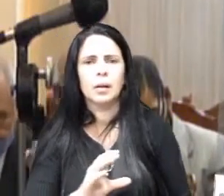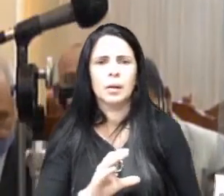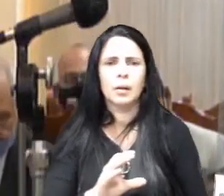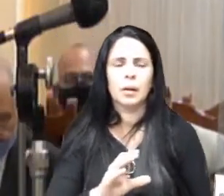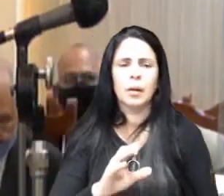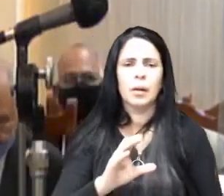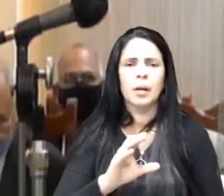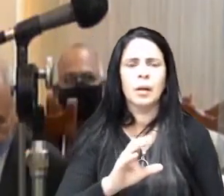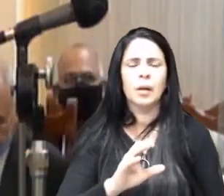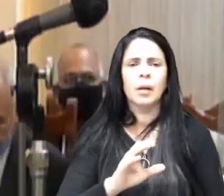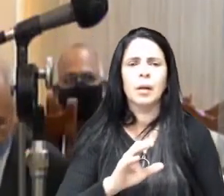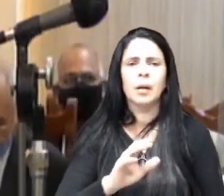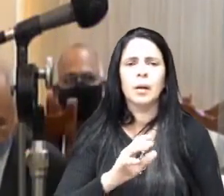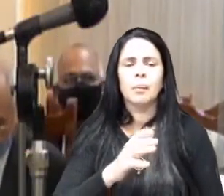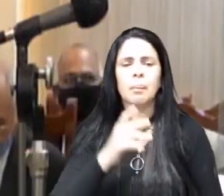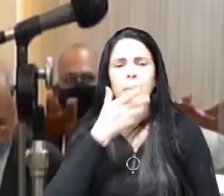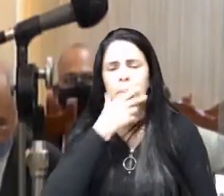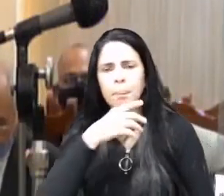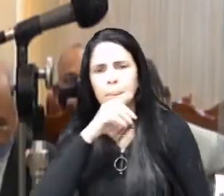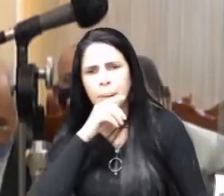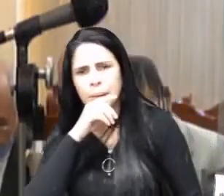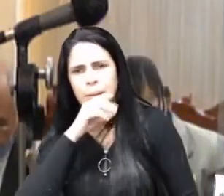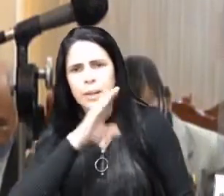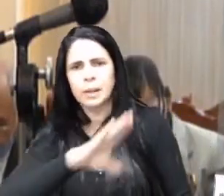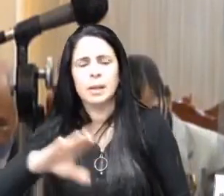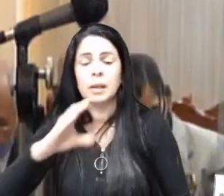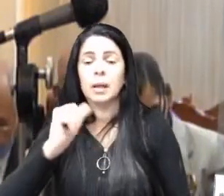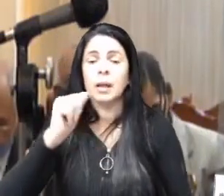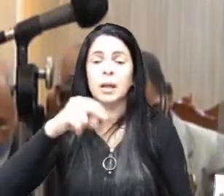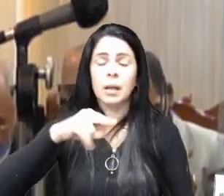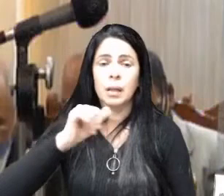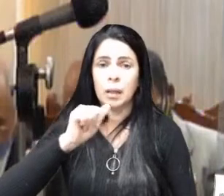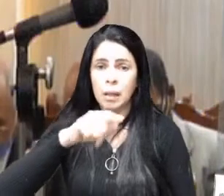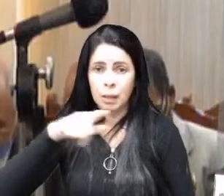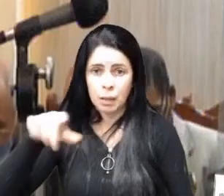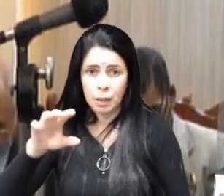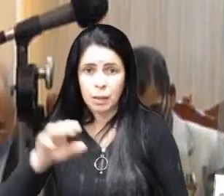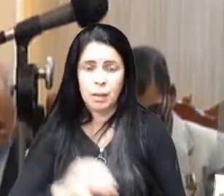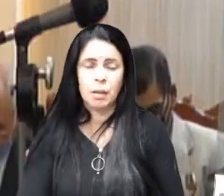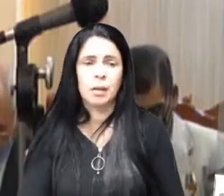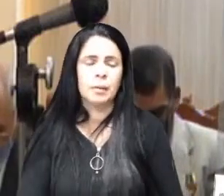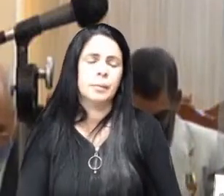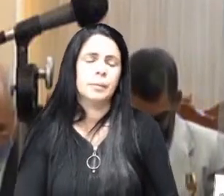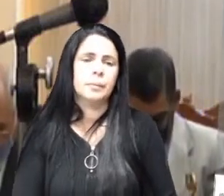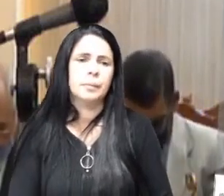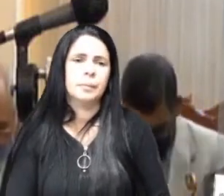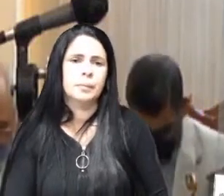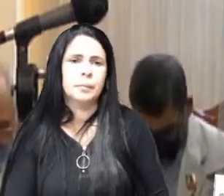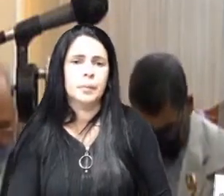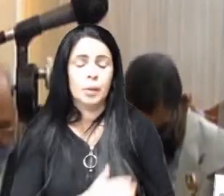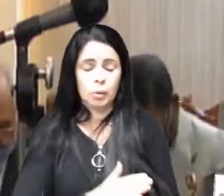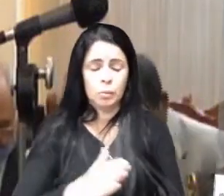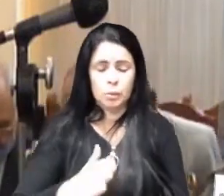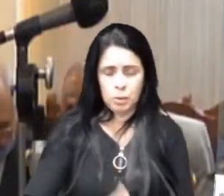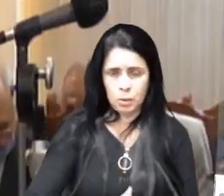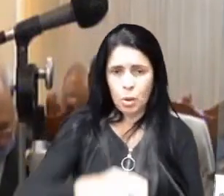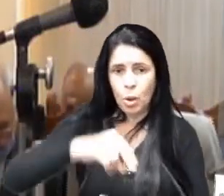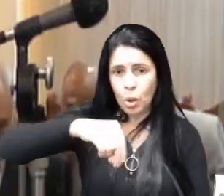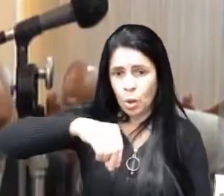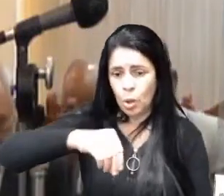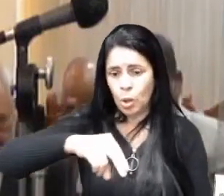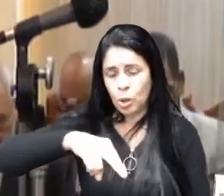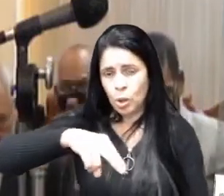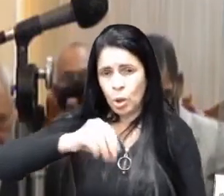Esses três foram filhos de Noé e despovoou toda a terra. E começou Noé a ser lavrador